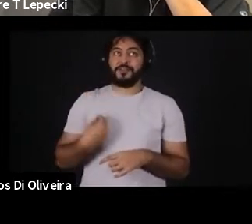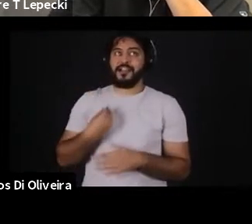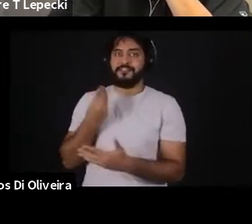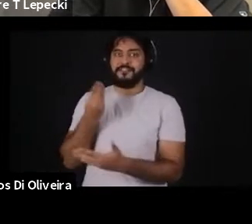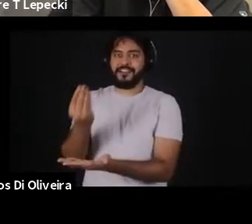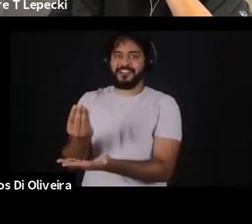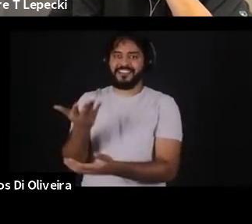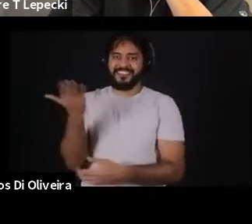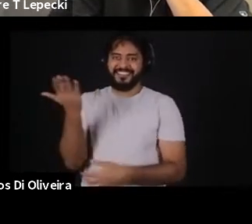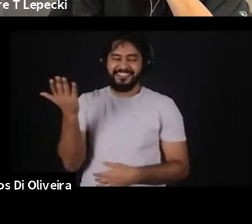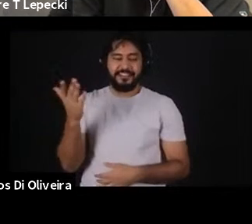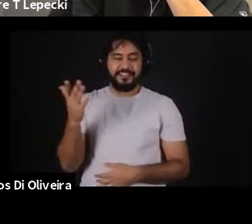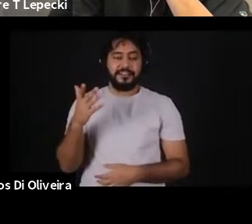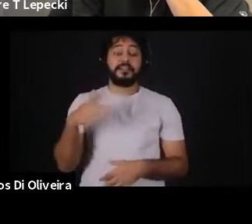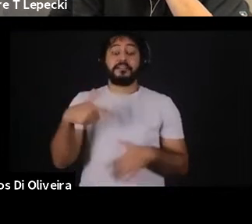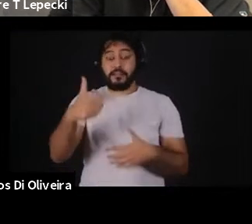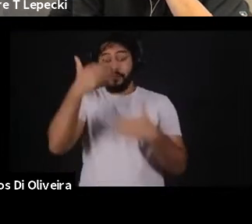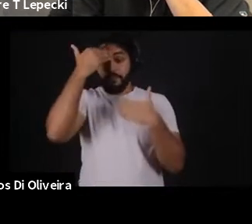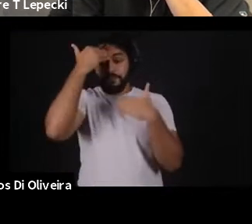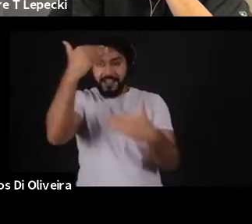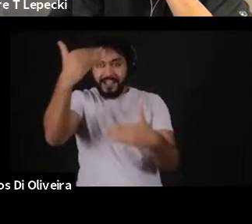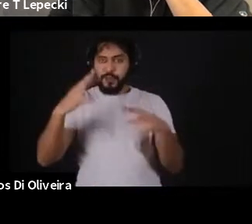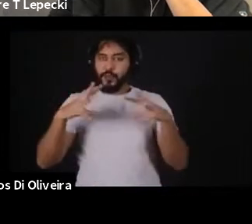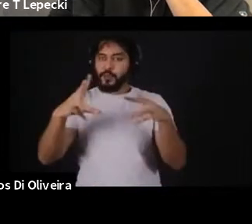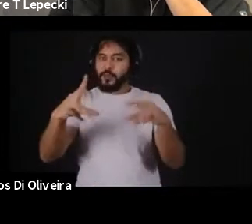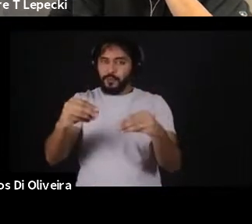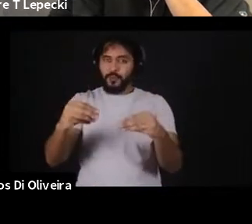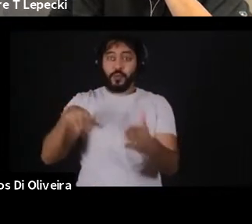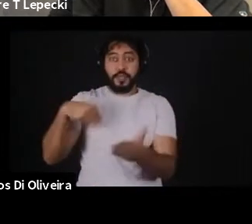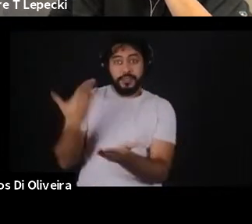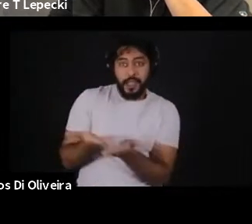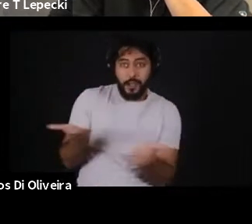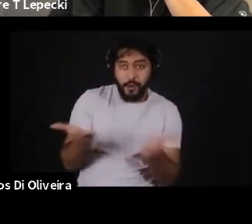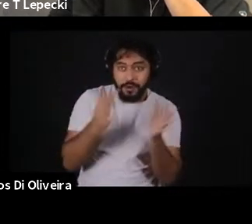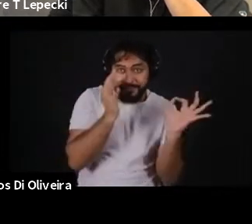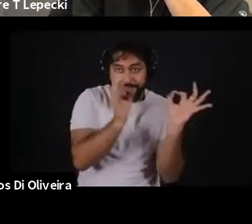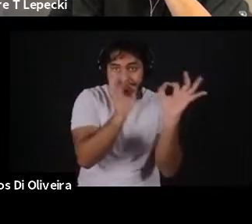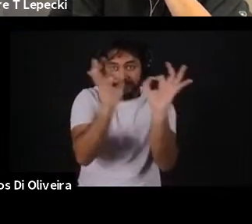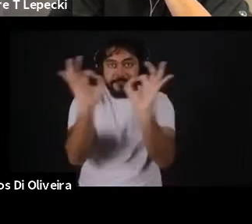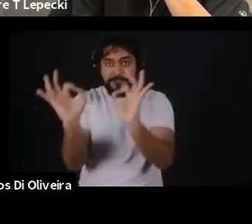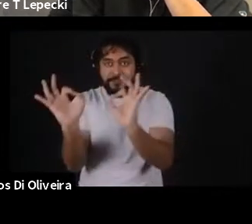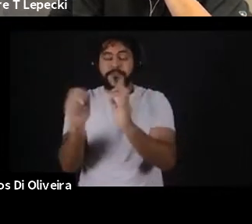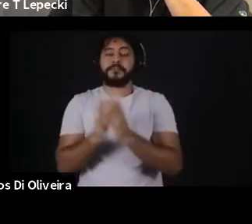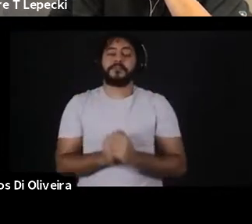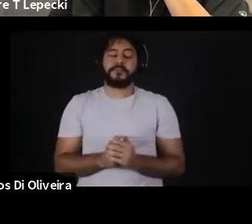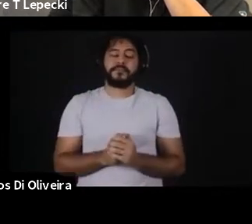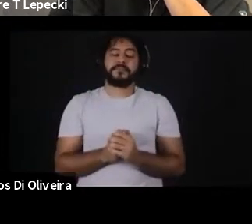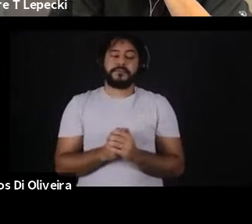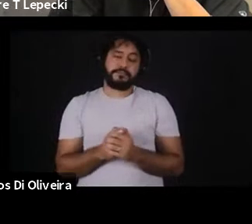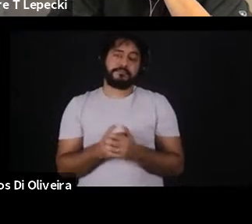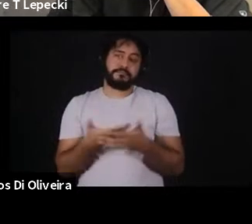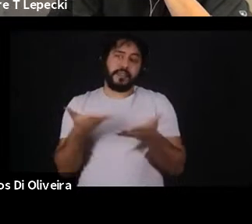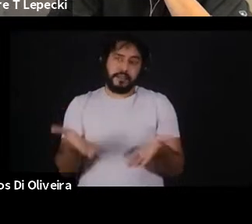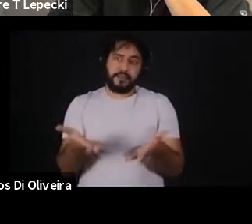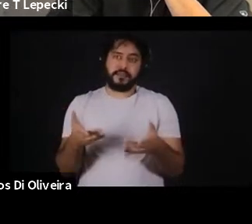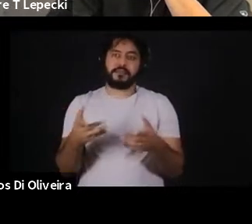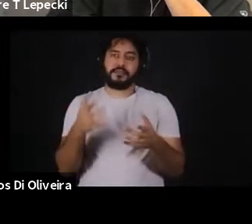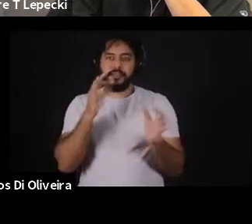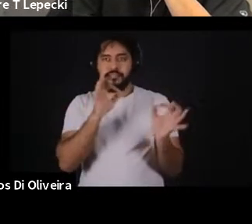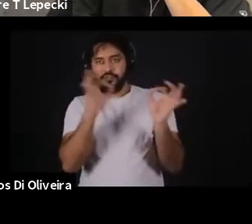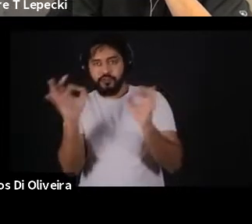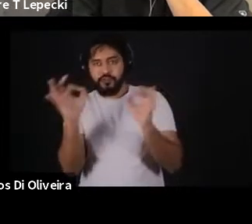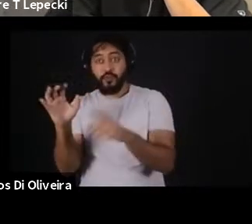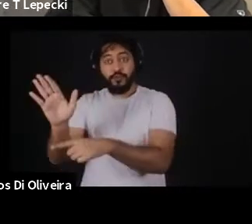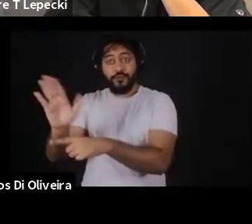Muito, muito obrigado a todo mundo que ficou até o final, e que ficou aqui, quem assistiu o filme,